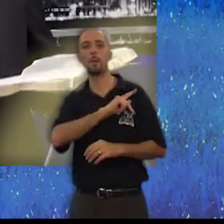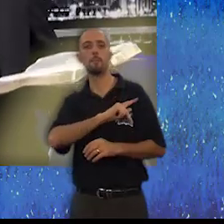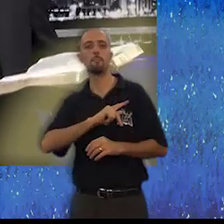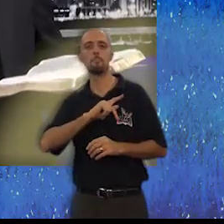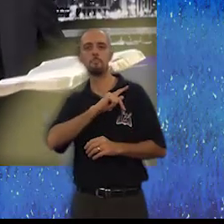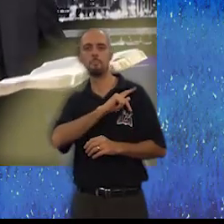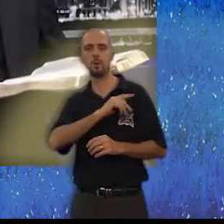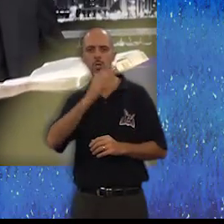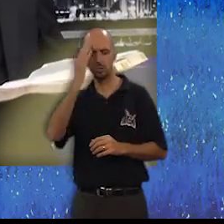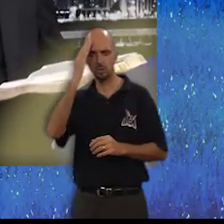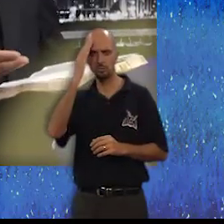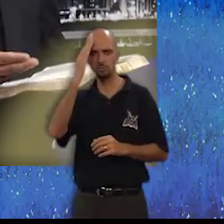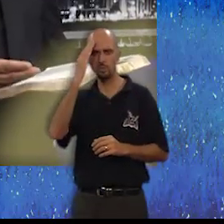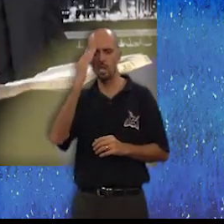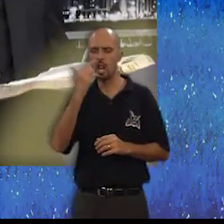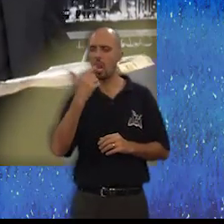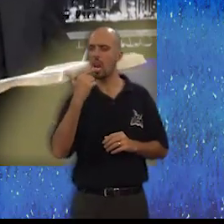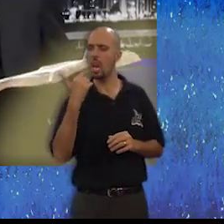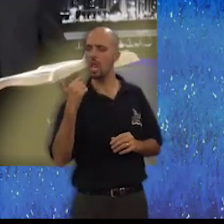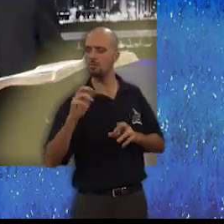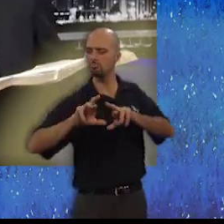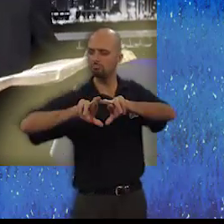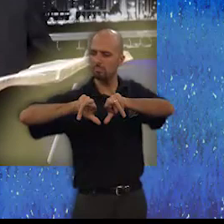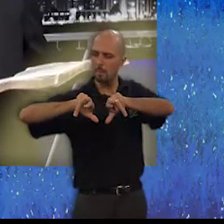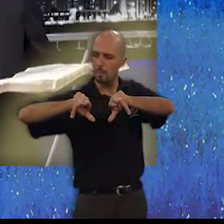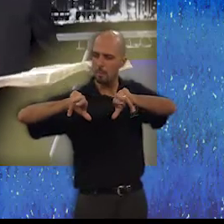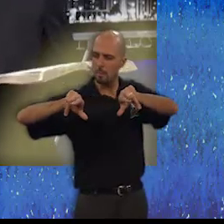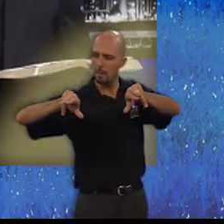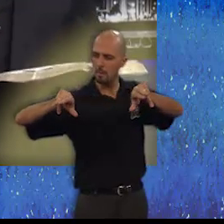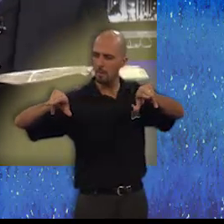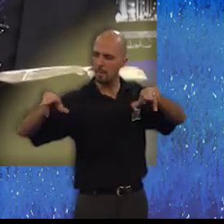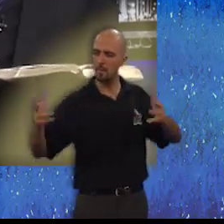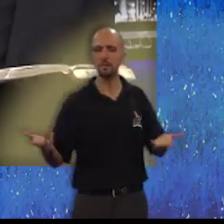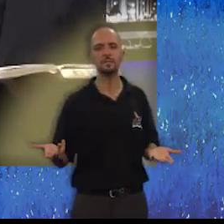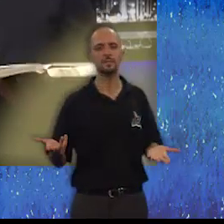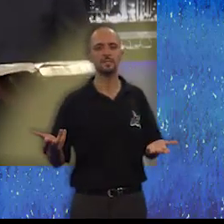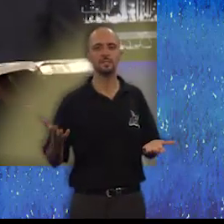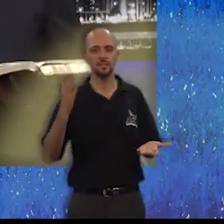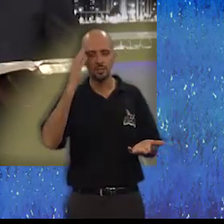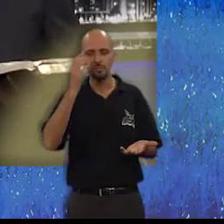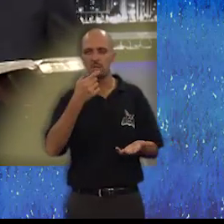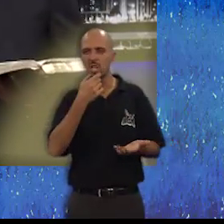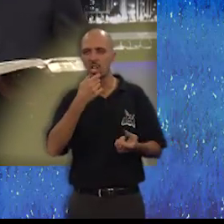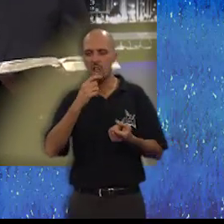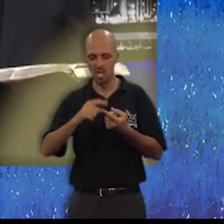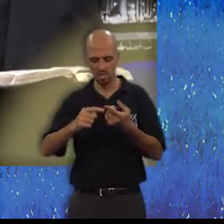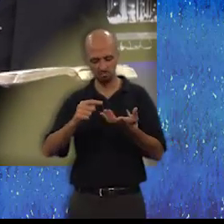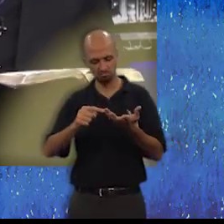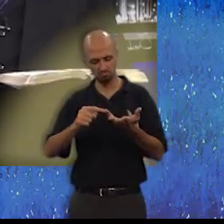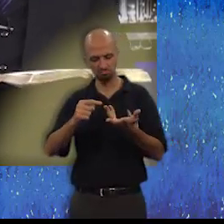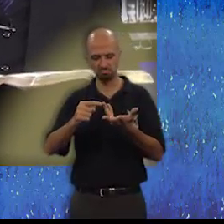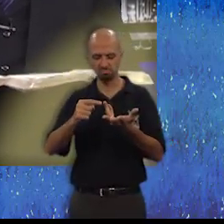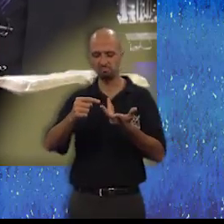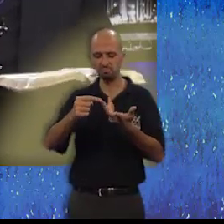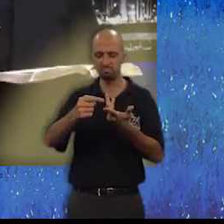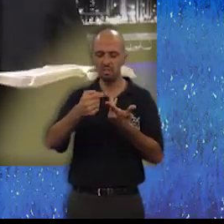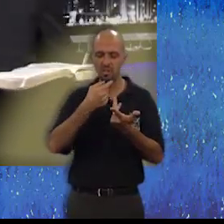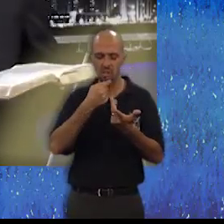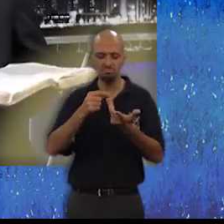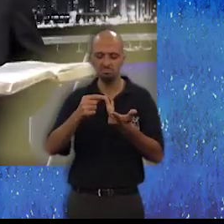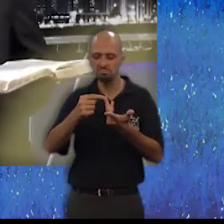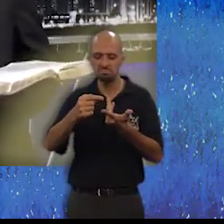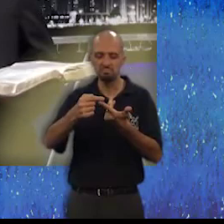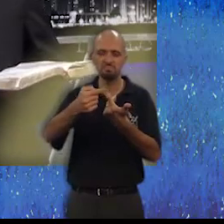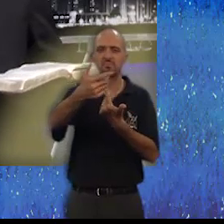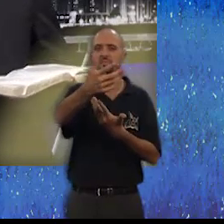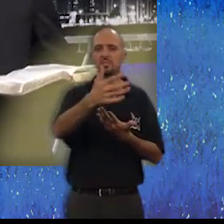homem poliglota. Quando você vai para 1 Coríntios 14, diz que ele falava várias línguas. Várias línguas. Alguns